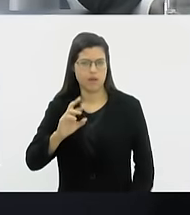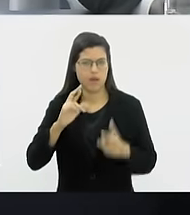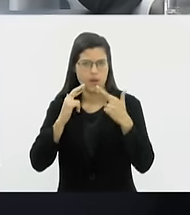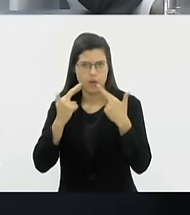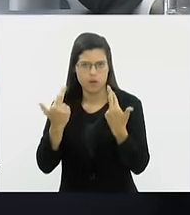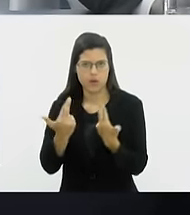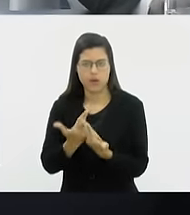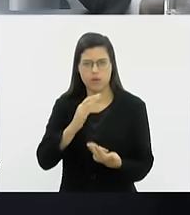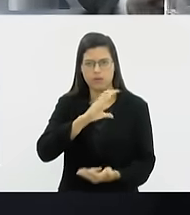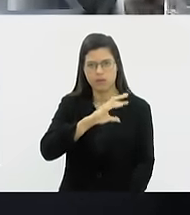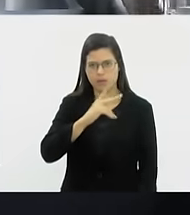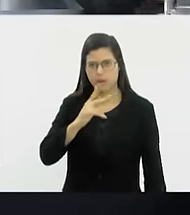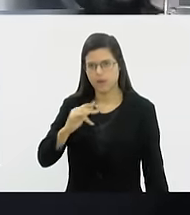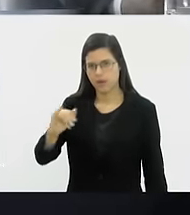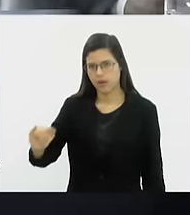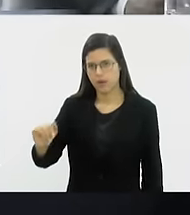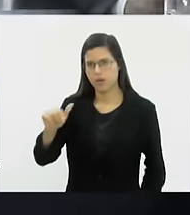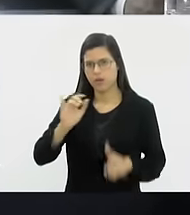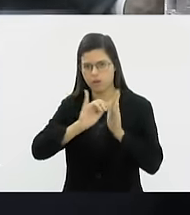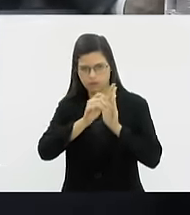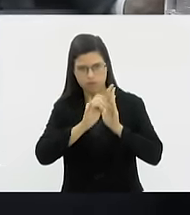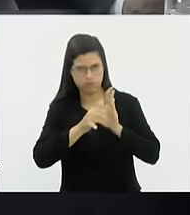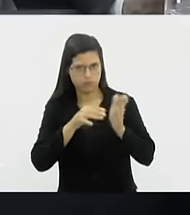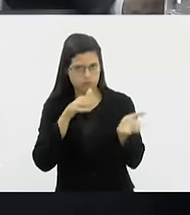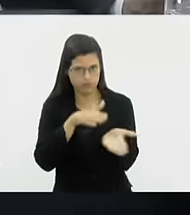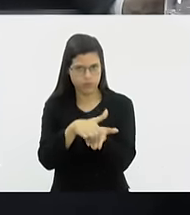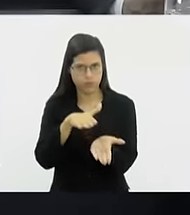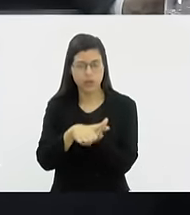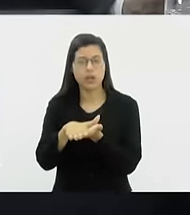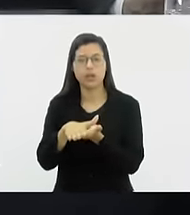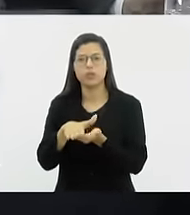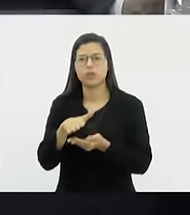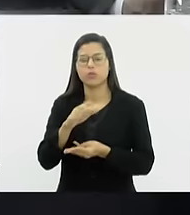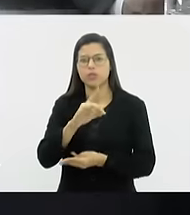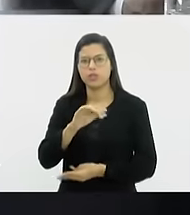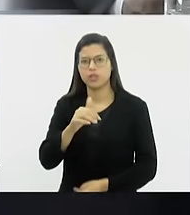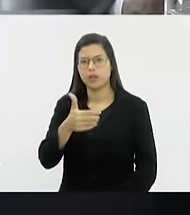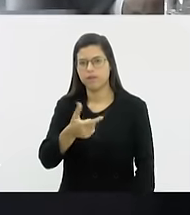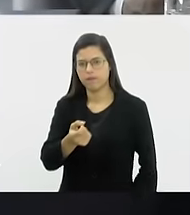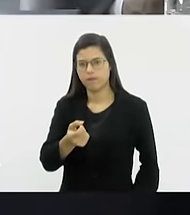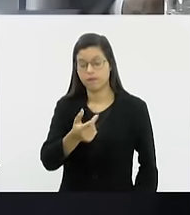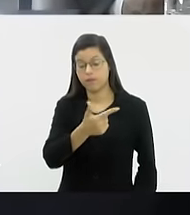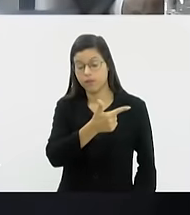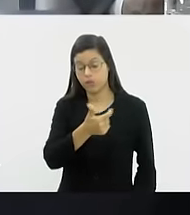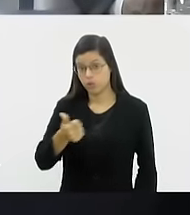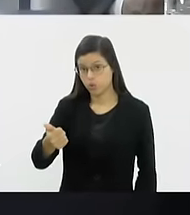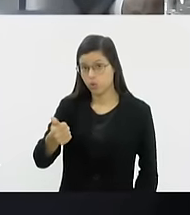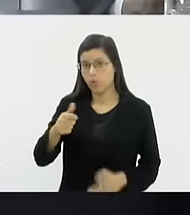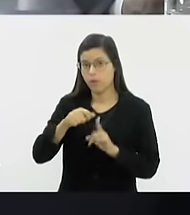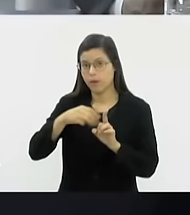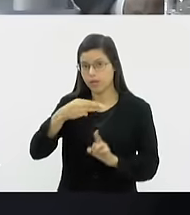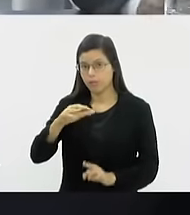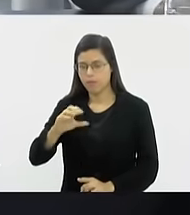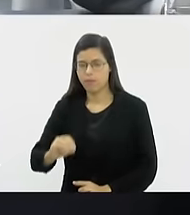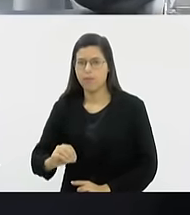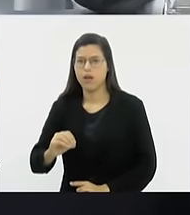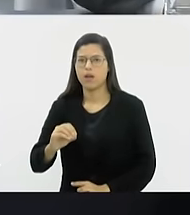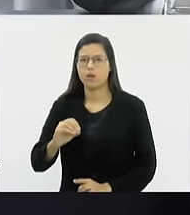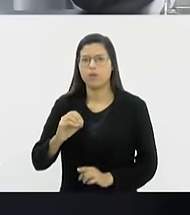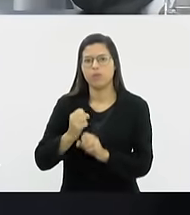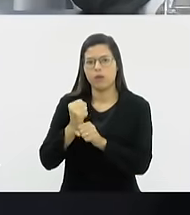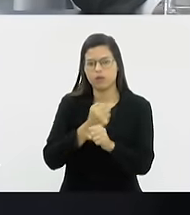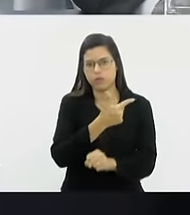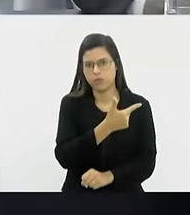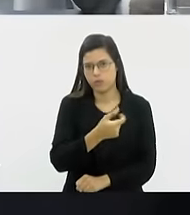da CPI, conforme o edital de publicação do dia 21 de maio de 2024.